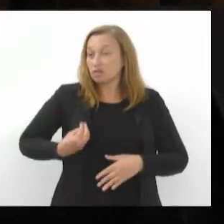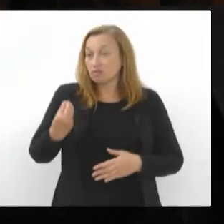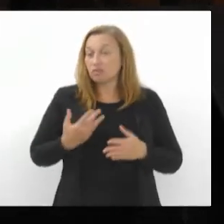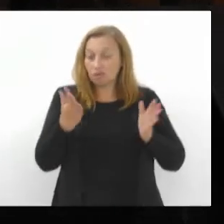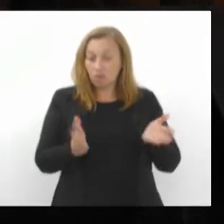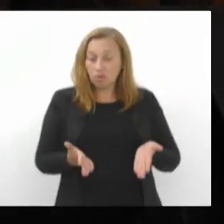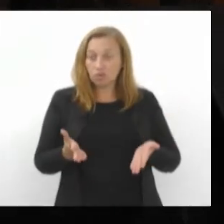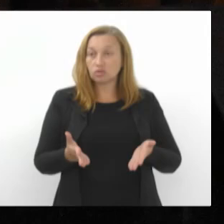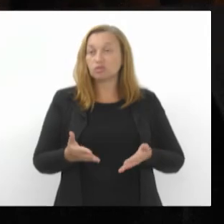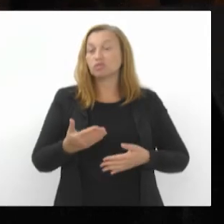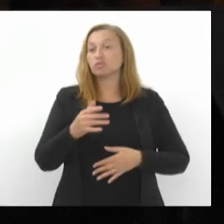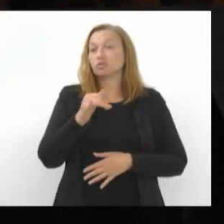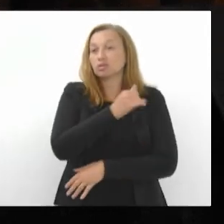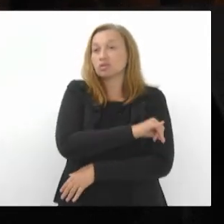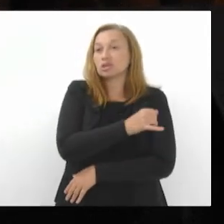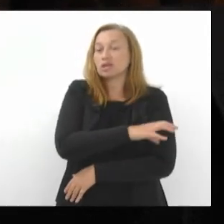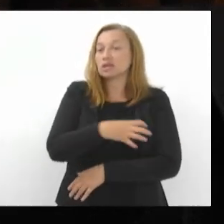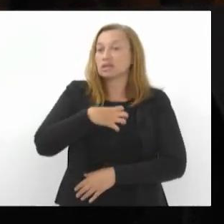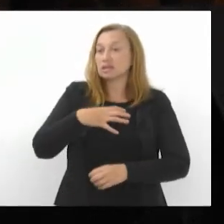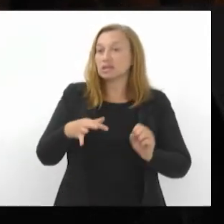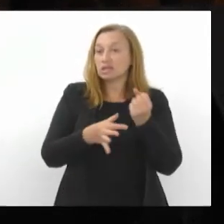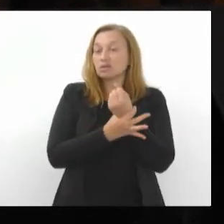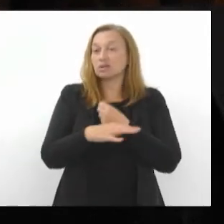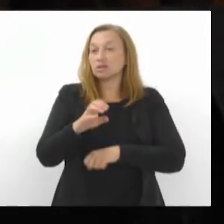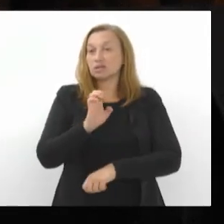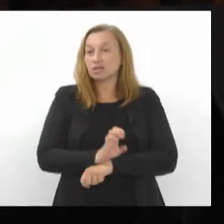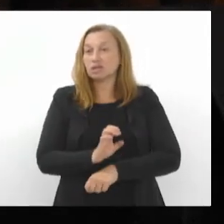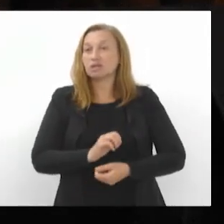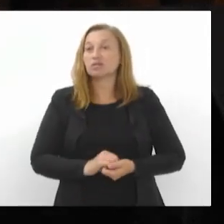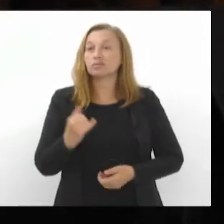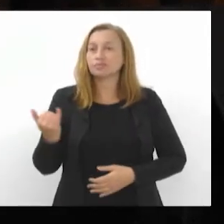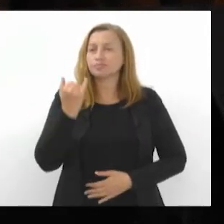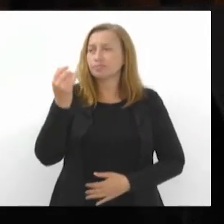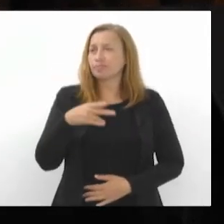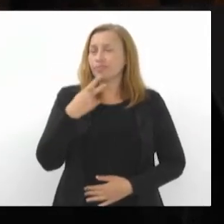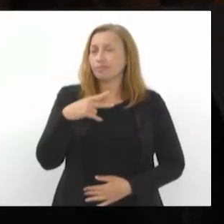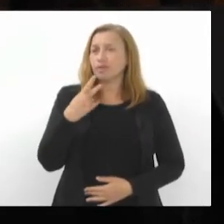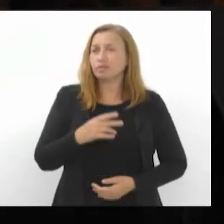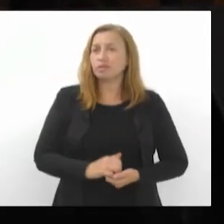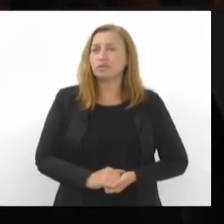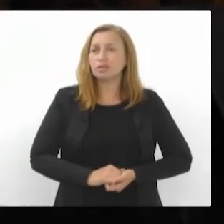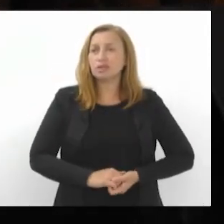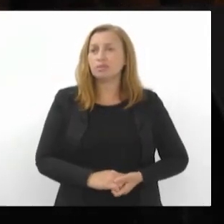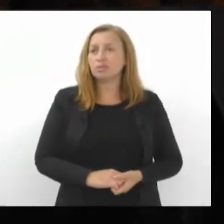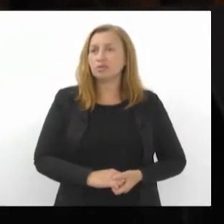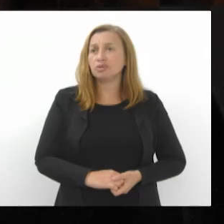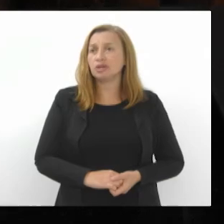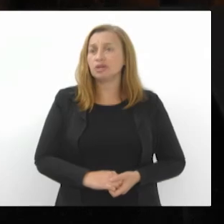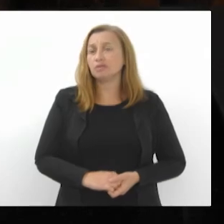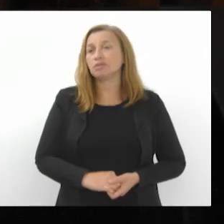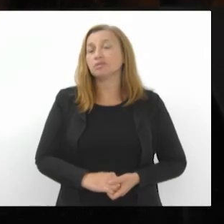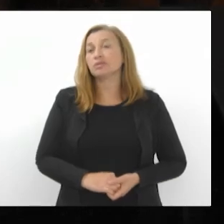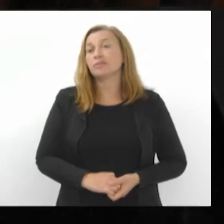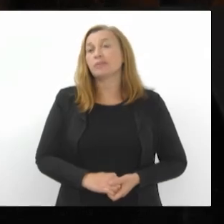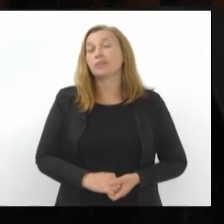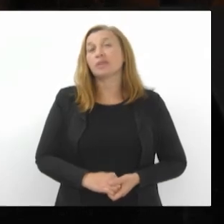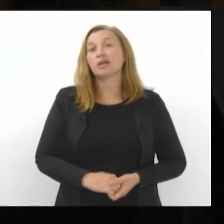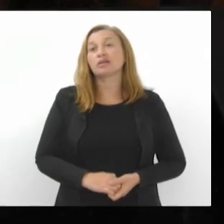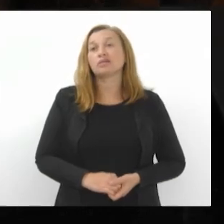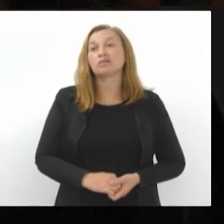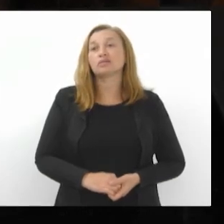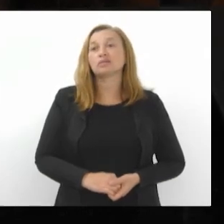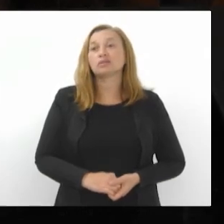sinta segura nesse estado. E aí, super importante dizer que esses recursos não pode